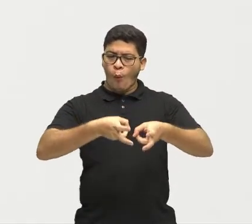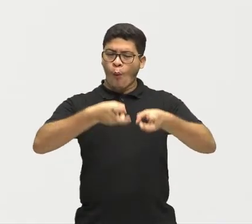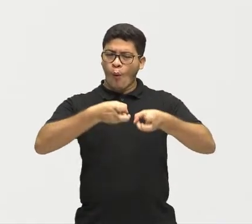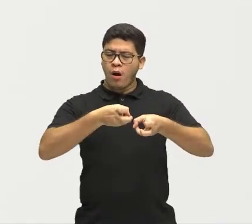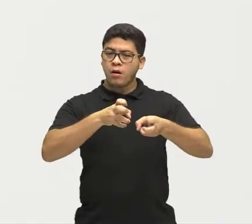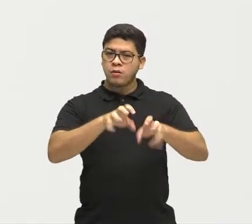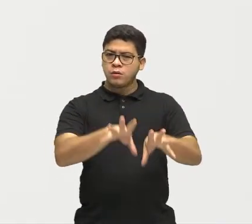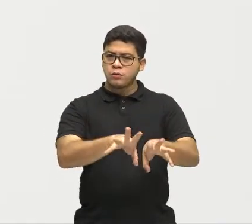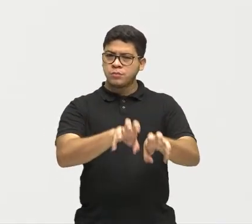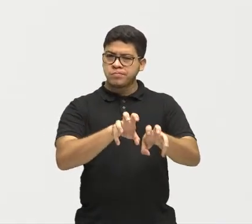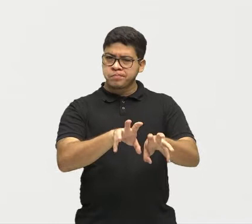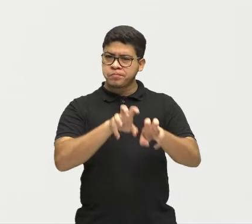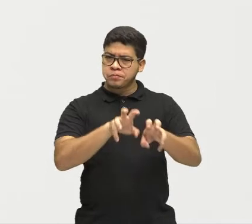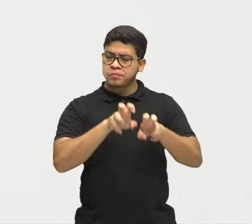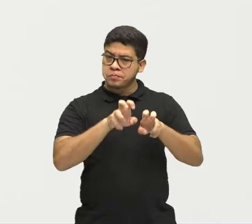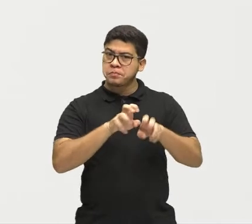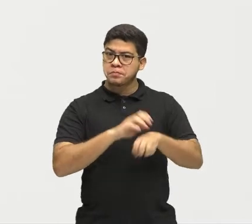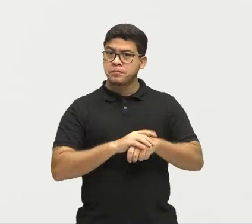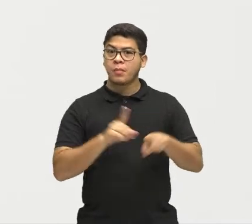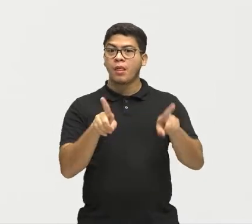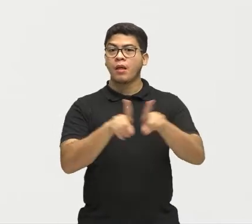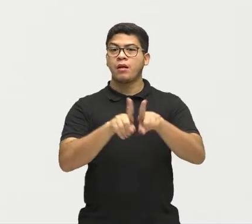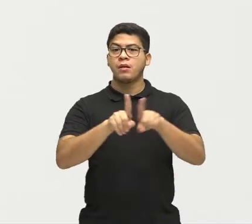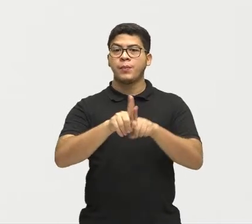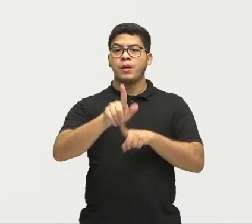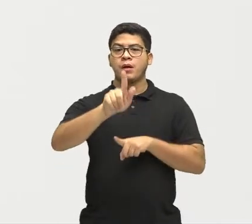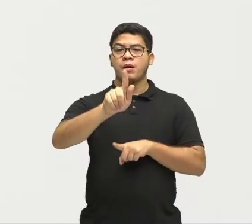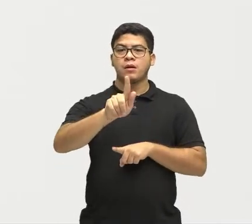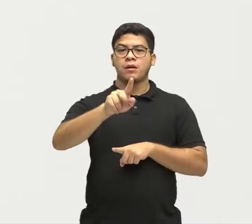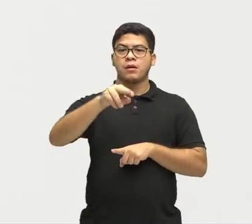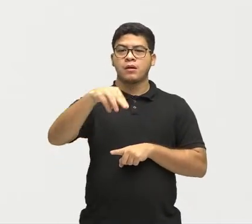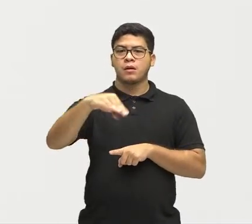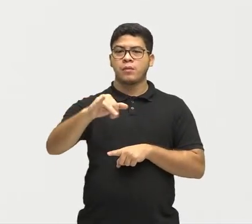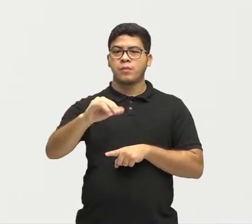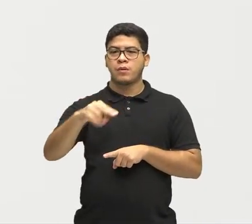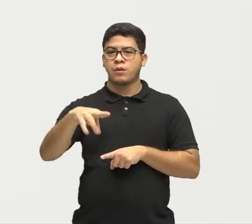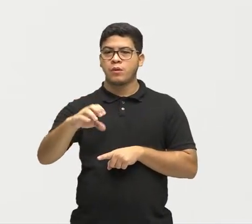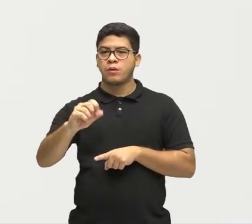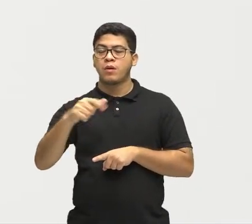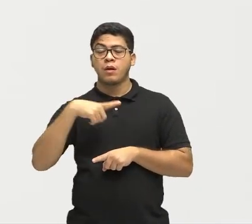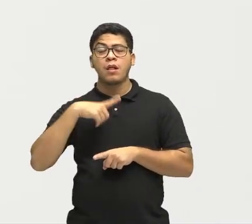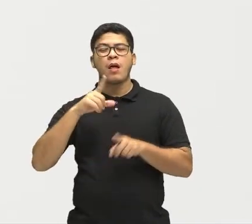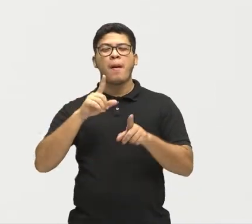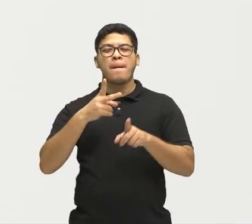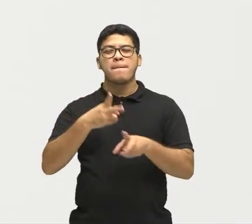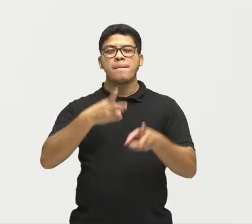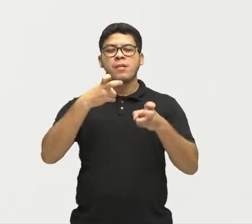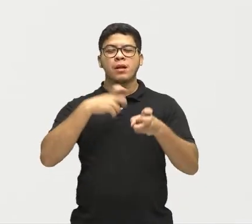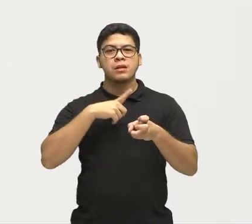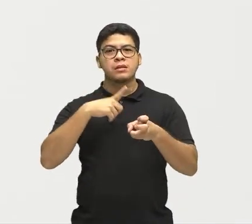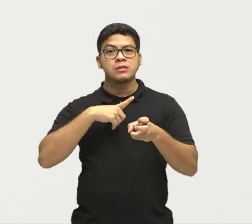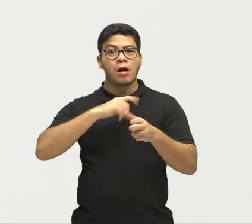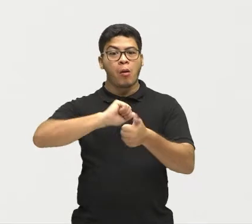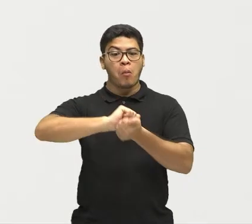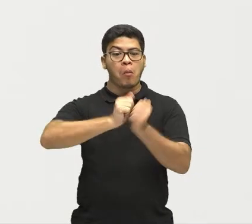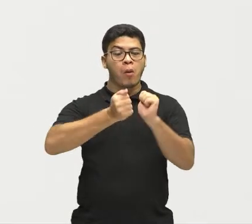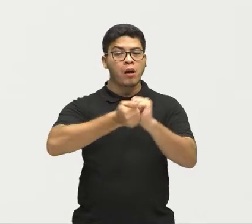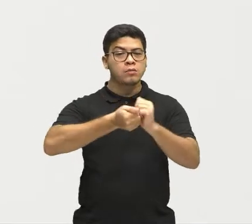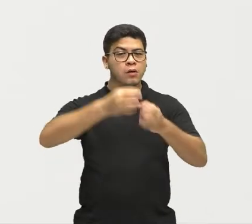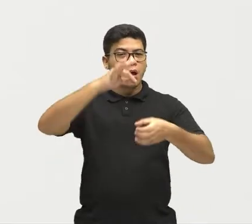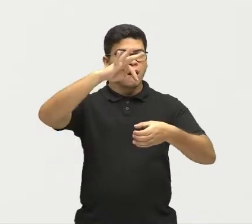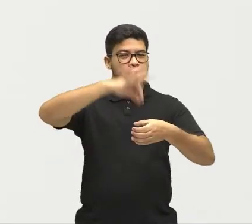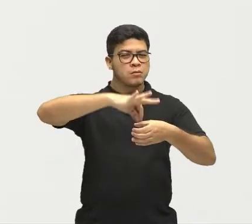Aí nós vamos aqui para as gimnospermas, que começam a ter sementes, são plantas com sementes.